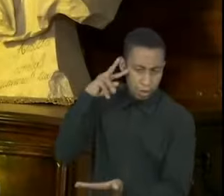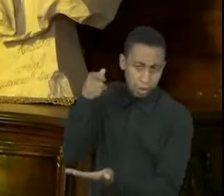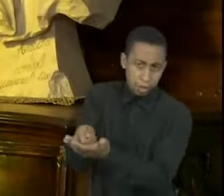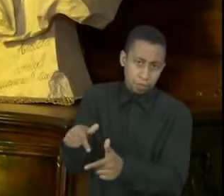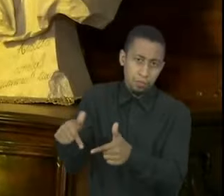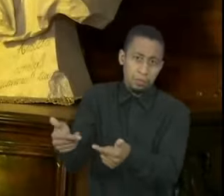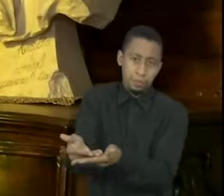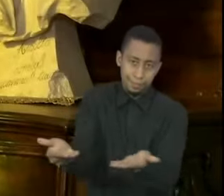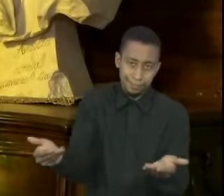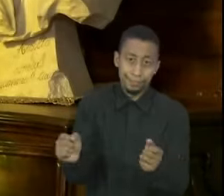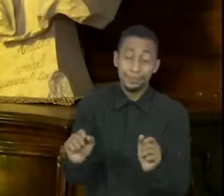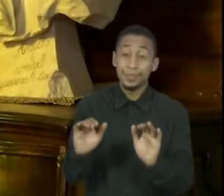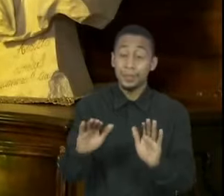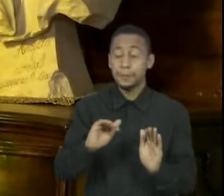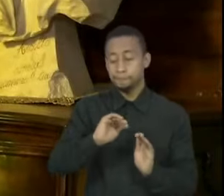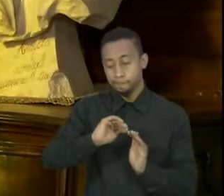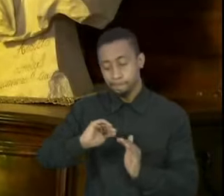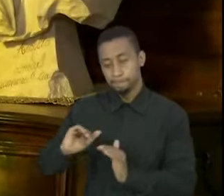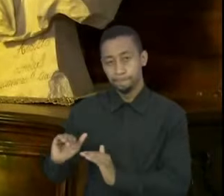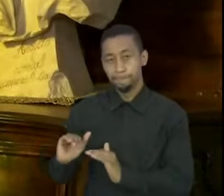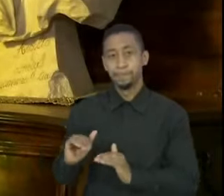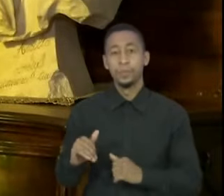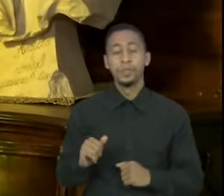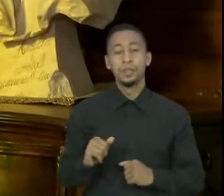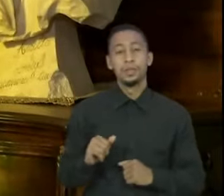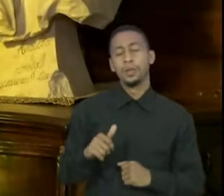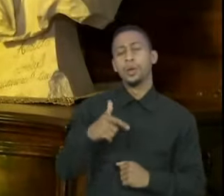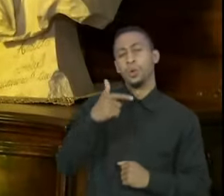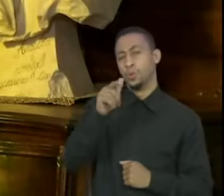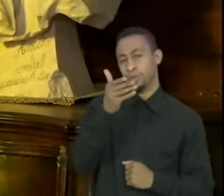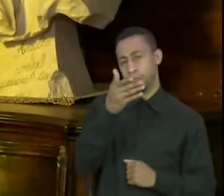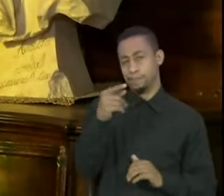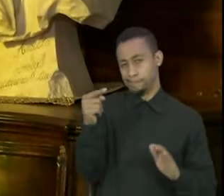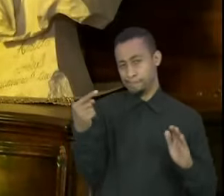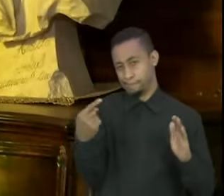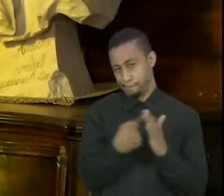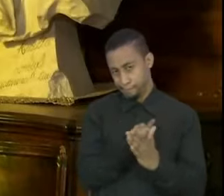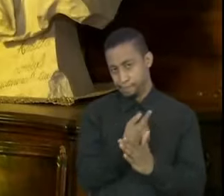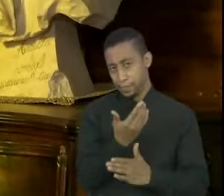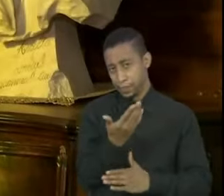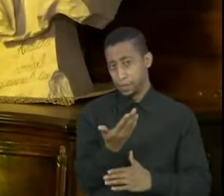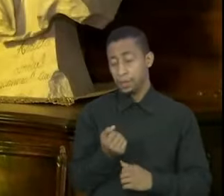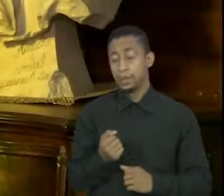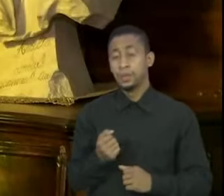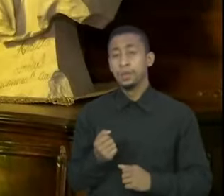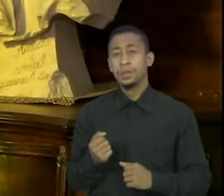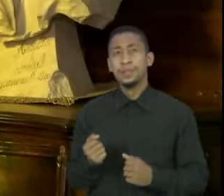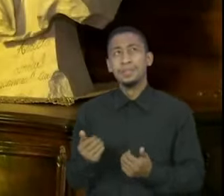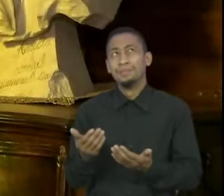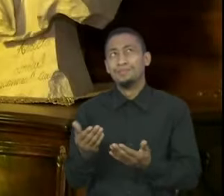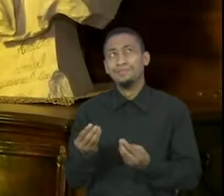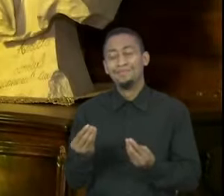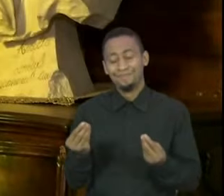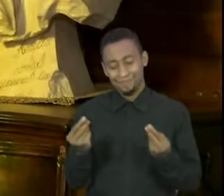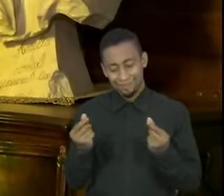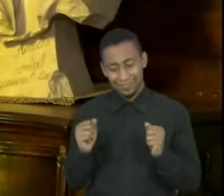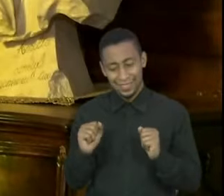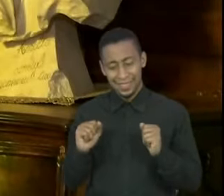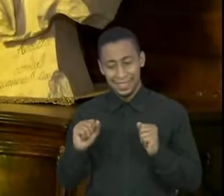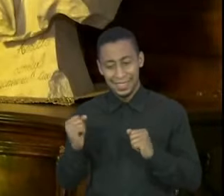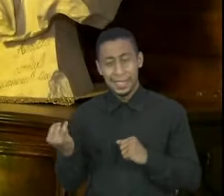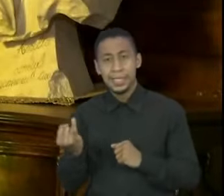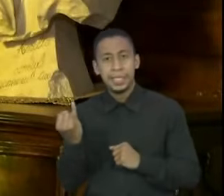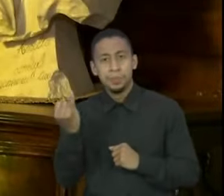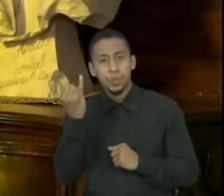agora a outra questão que você põe Qual é digamos assim a